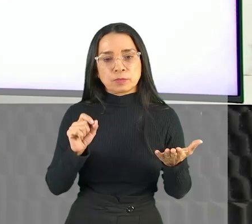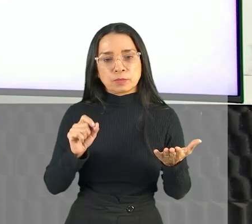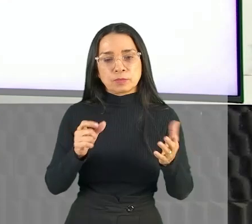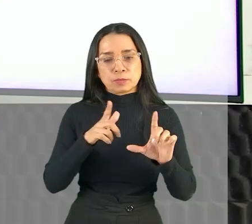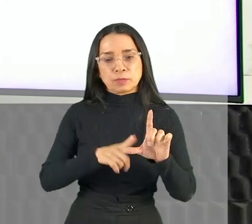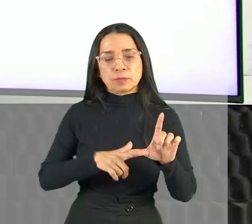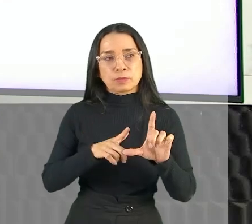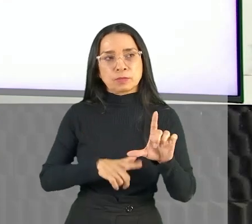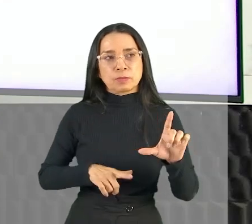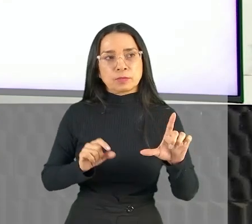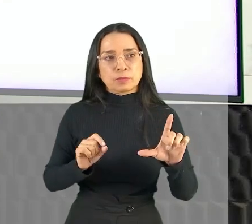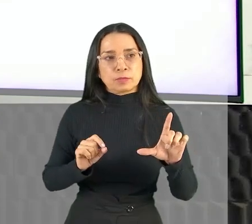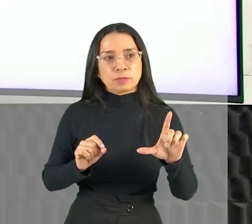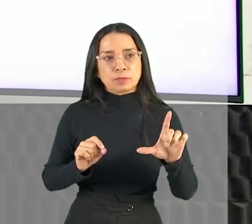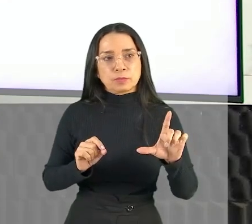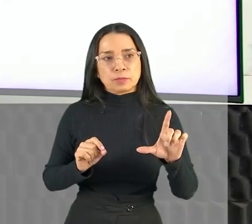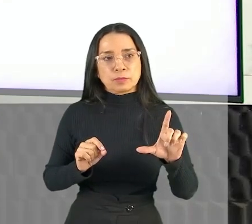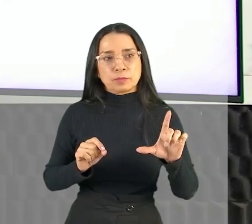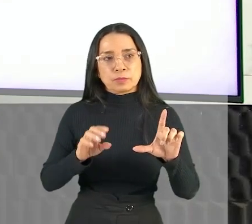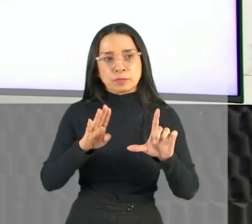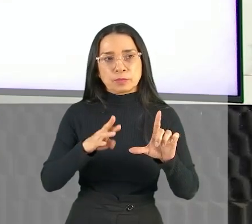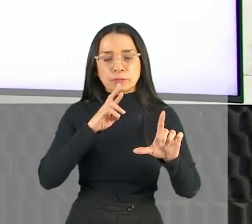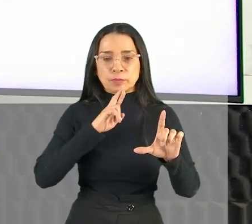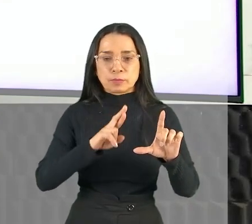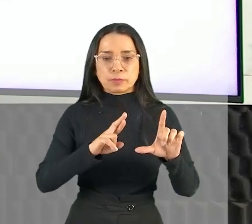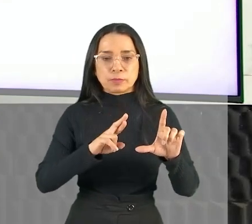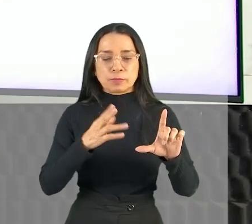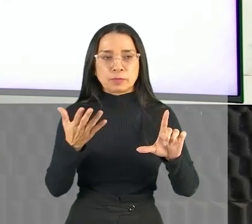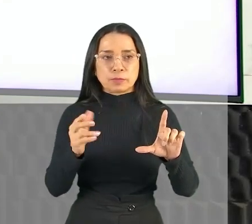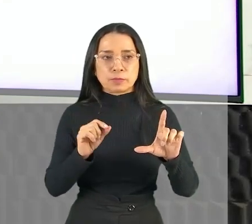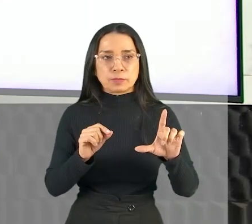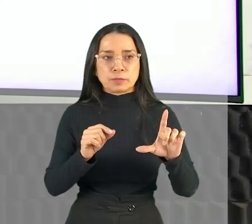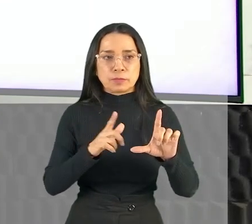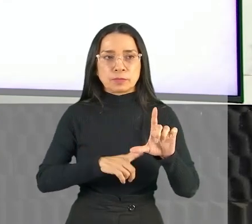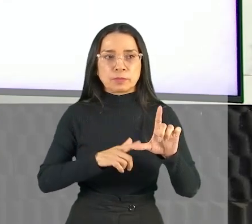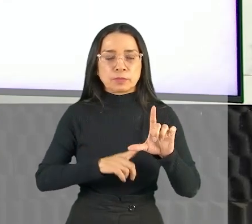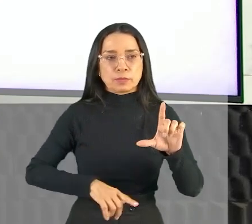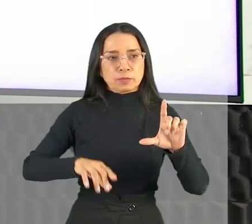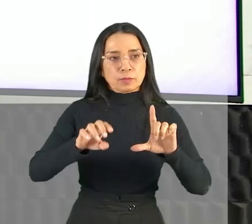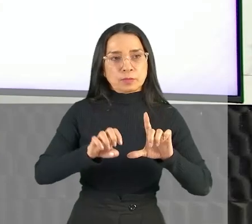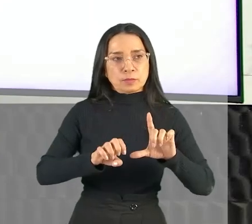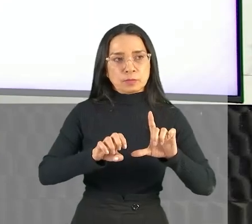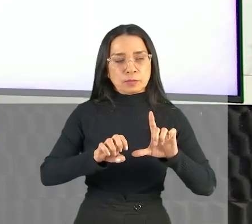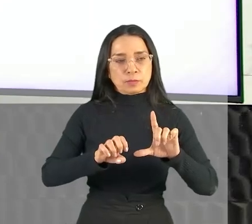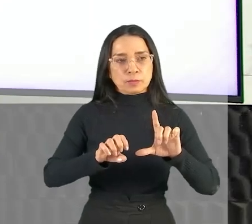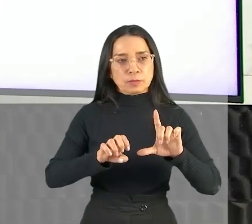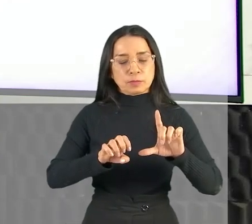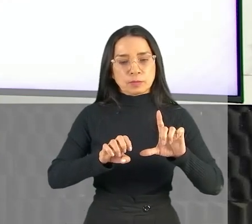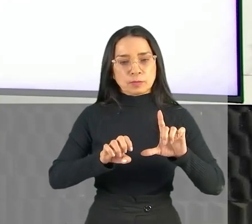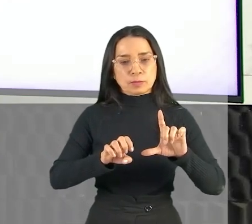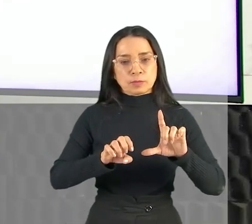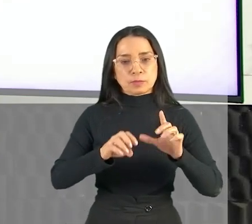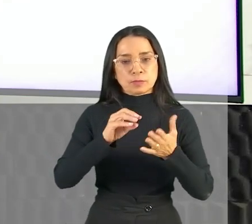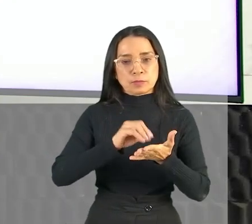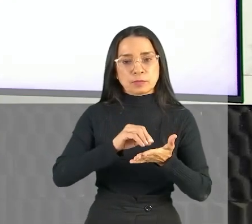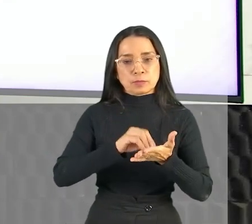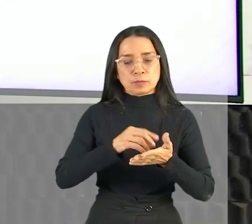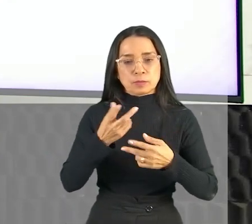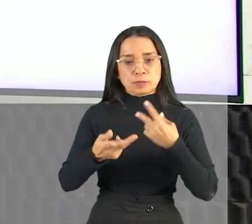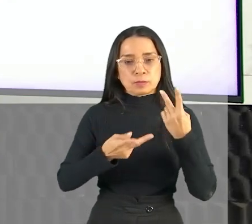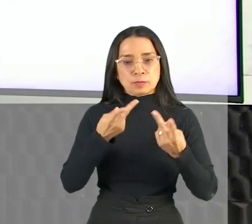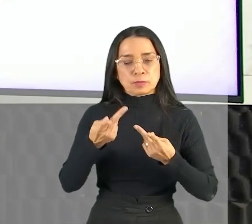a letra B responde, a letra E, né? Portanto, ficou faltando a gente falar sobre